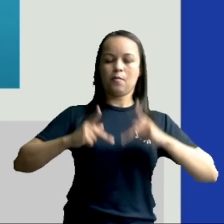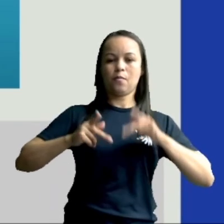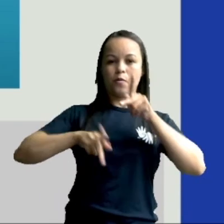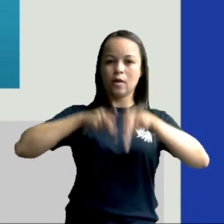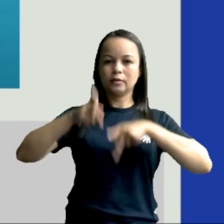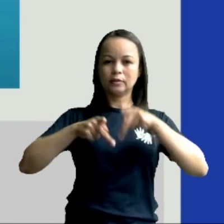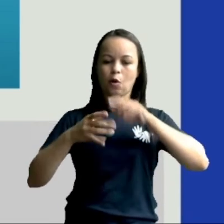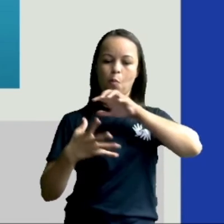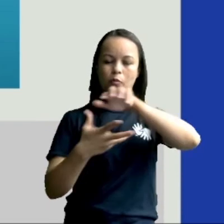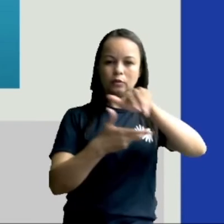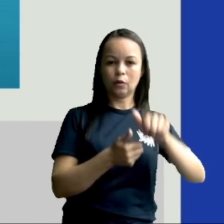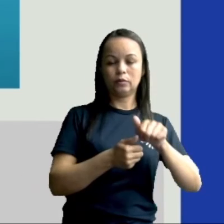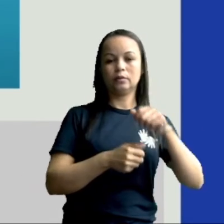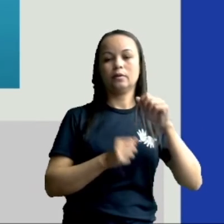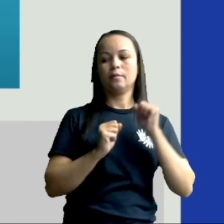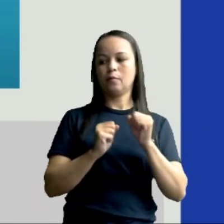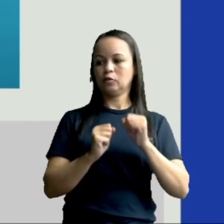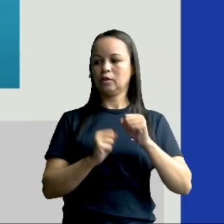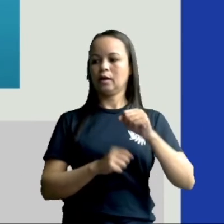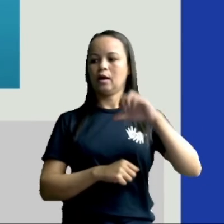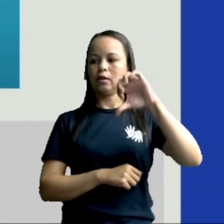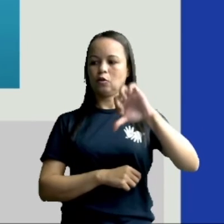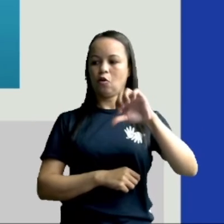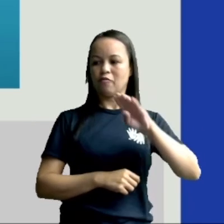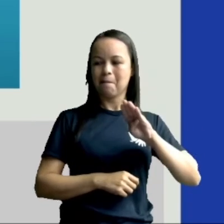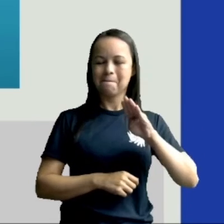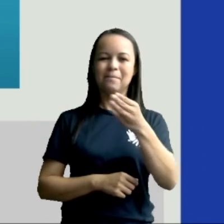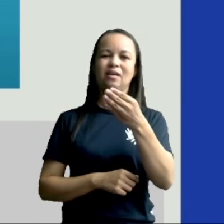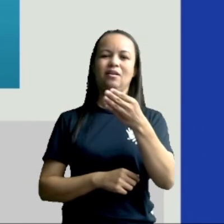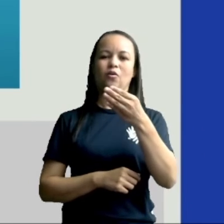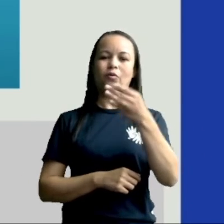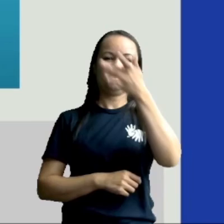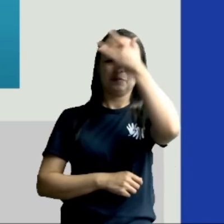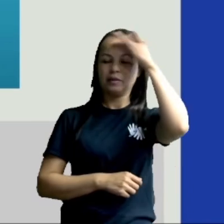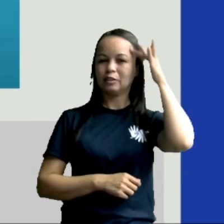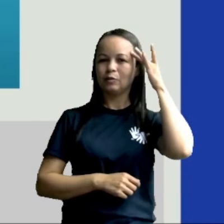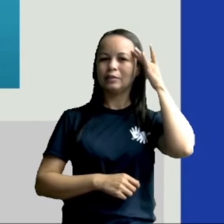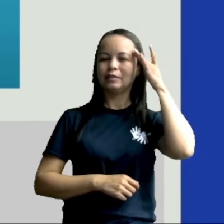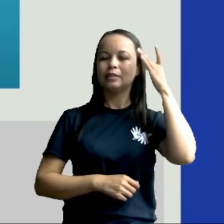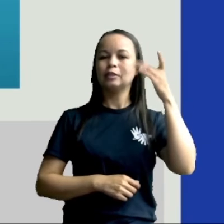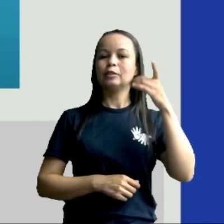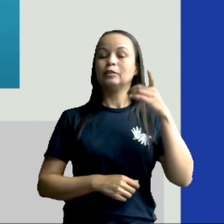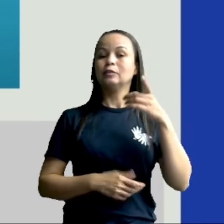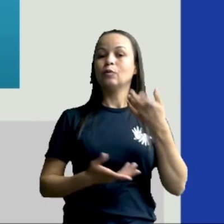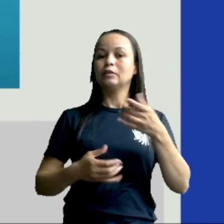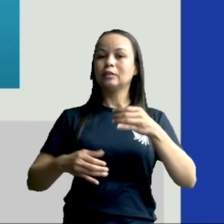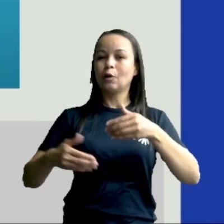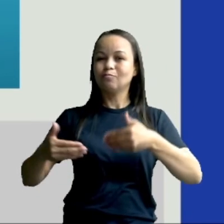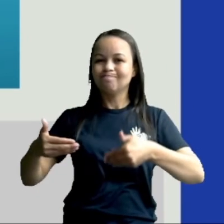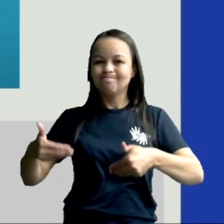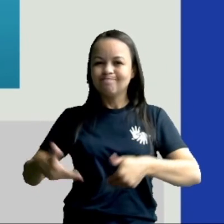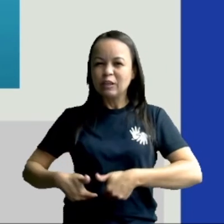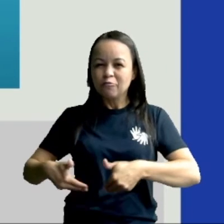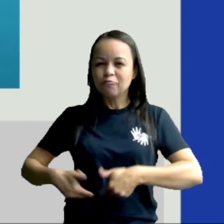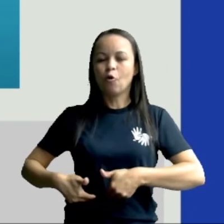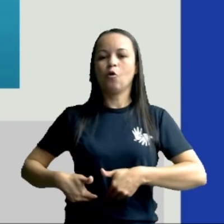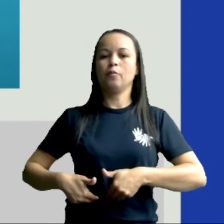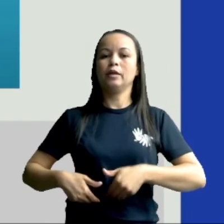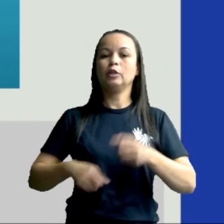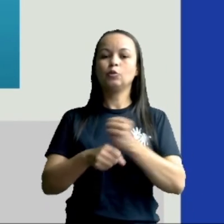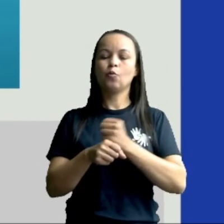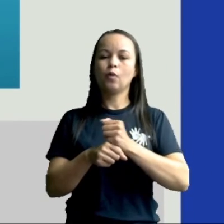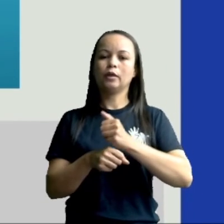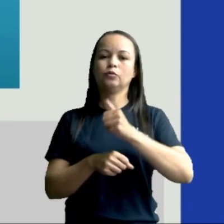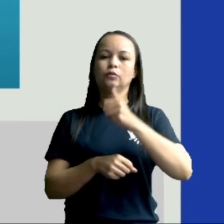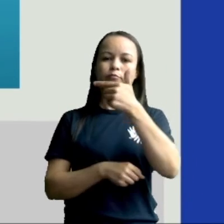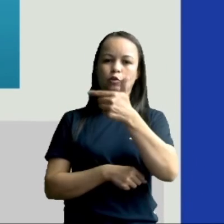pode chegar a 9 bilhões de pessoas em situação de fome em 2050. Olha